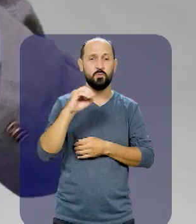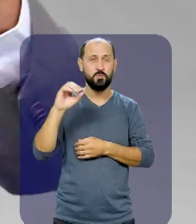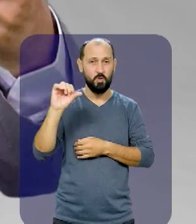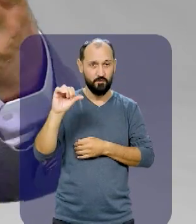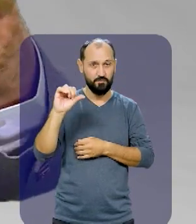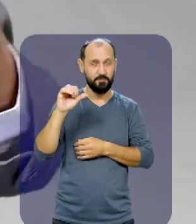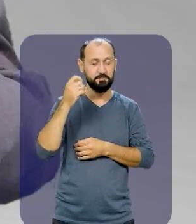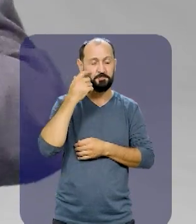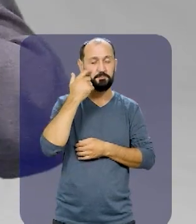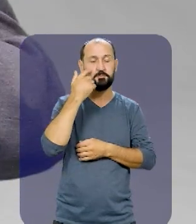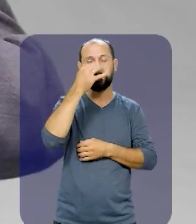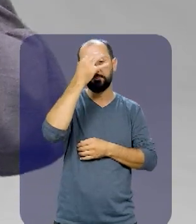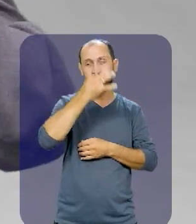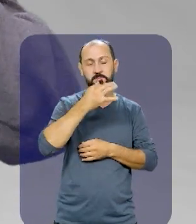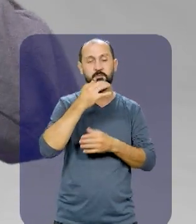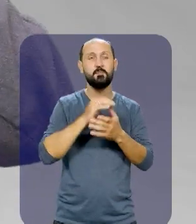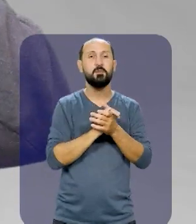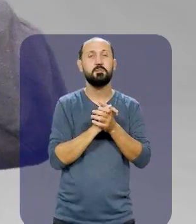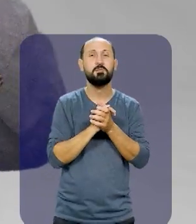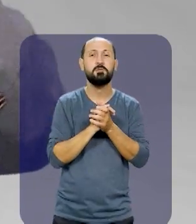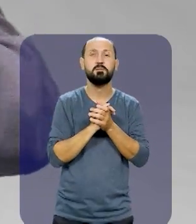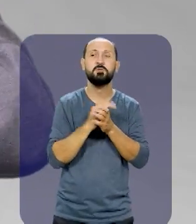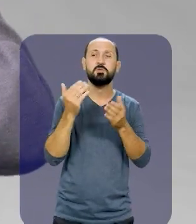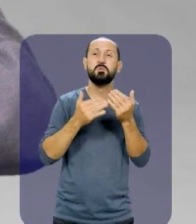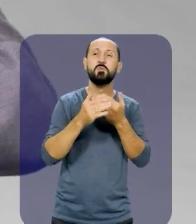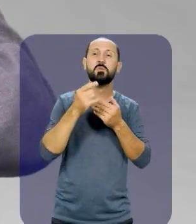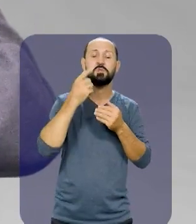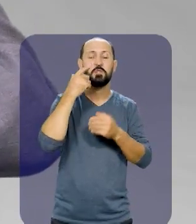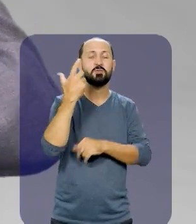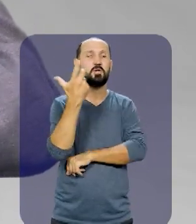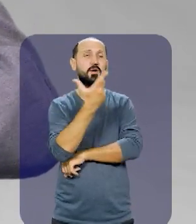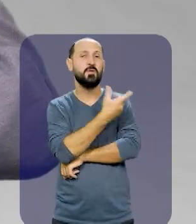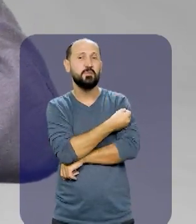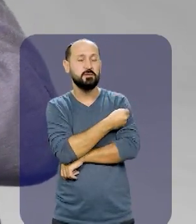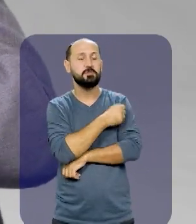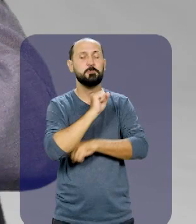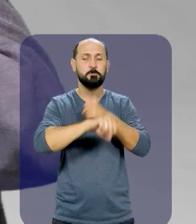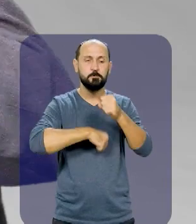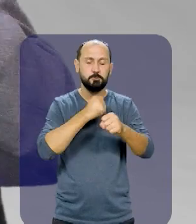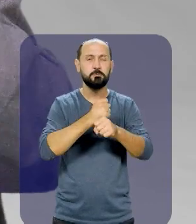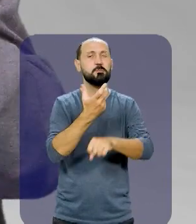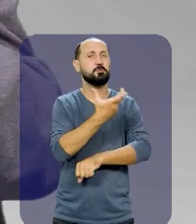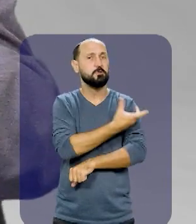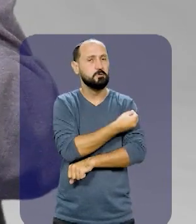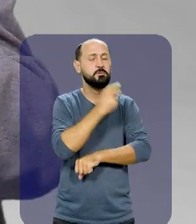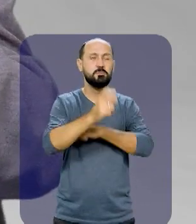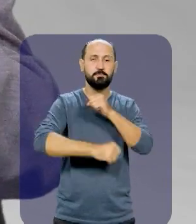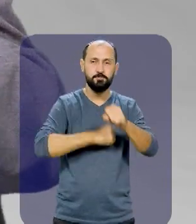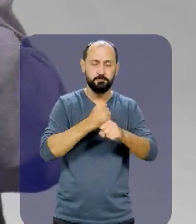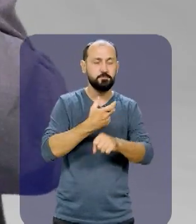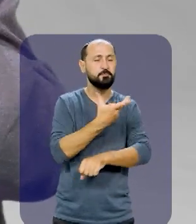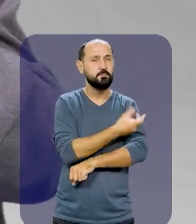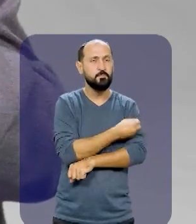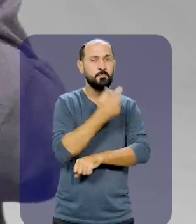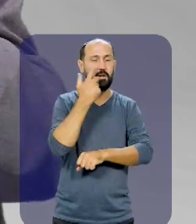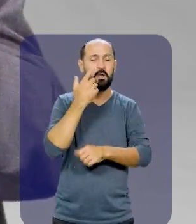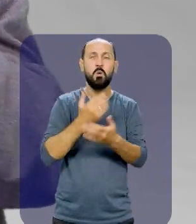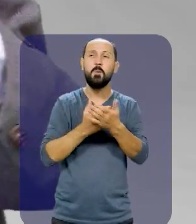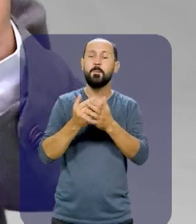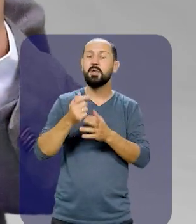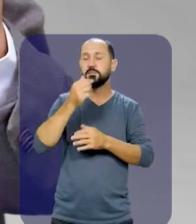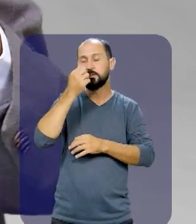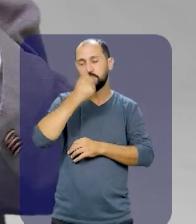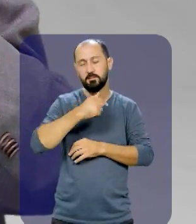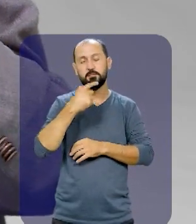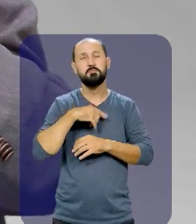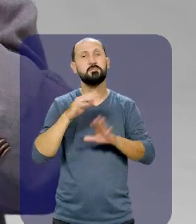da gripe. E isso hoje temos a vacina, todo ano tomamos e quando vem a gripe por influenza